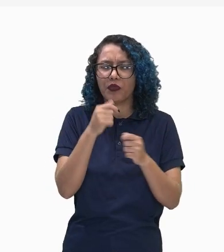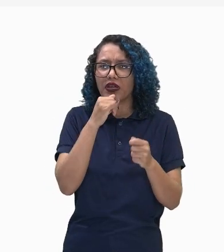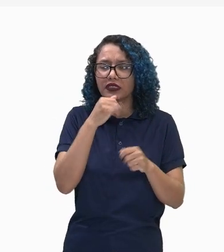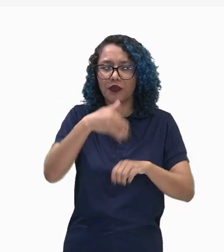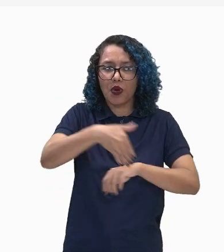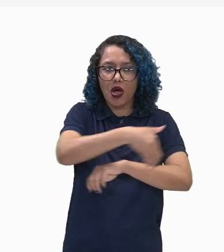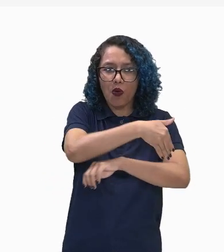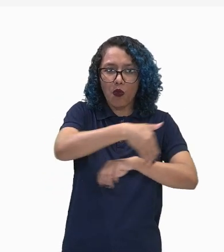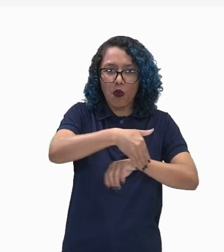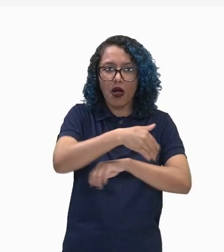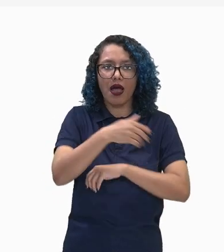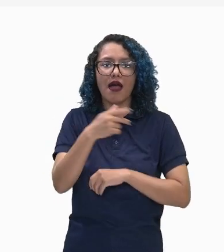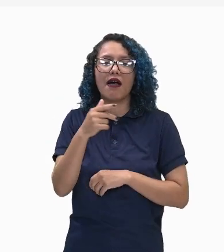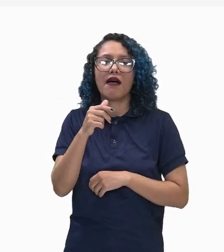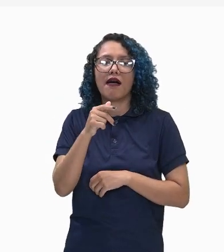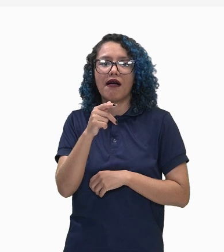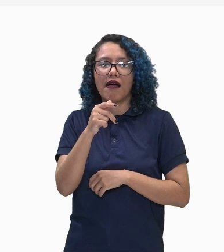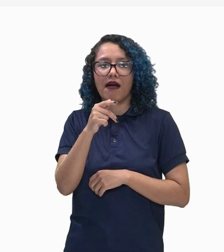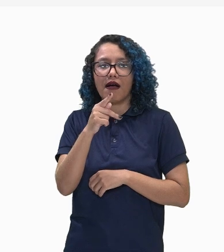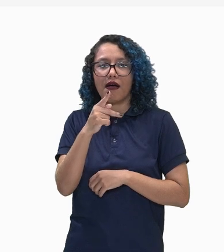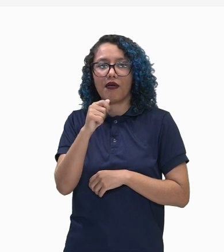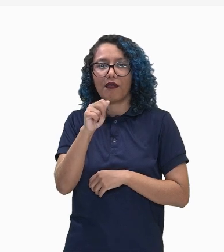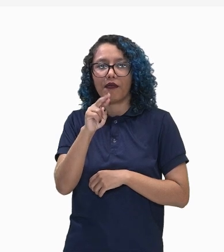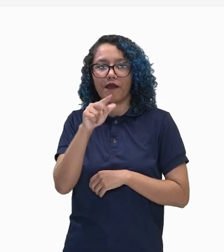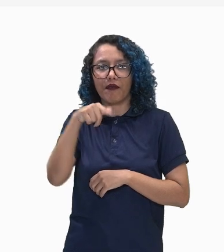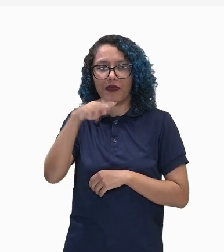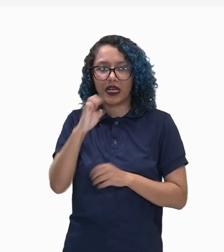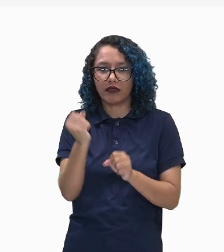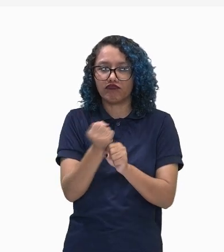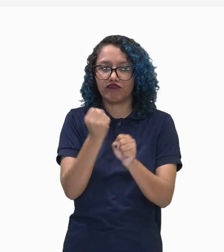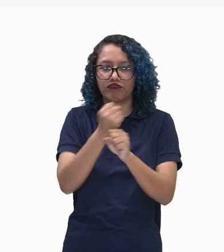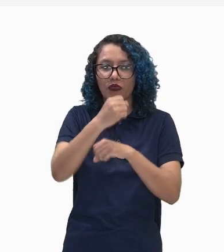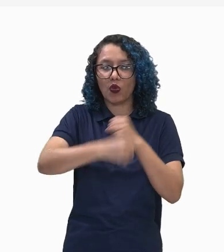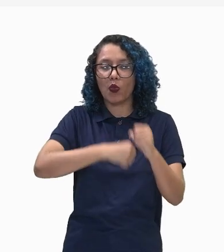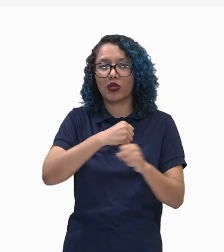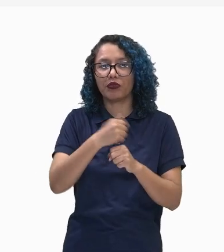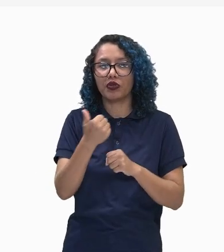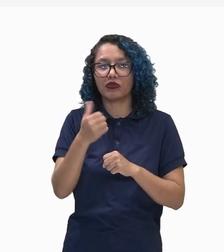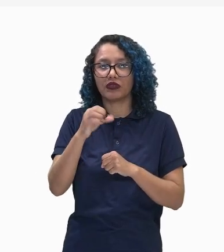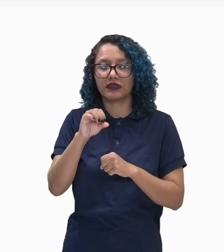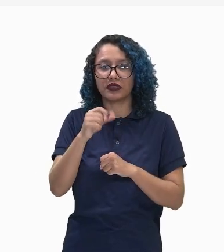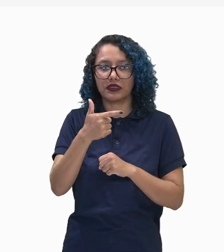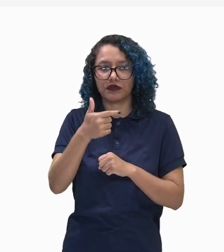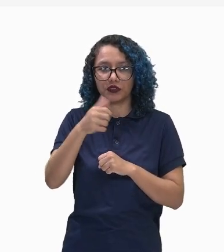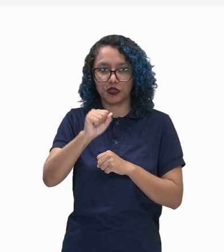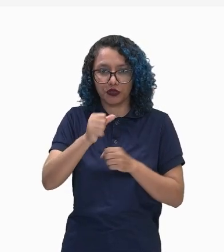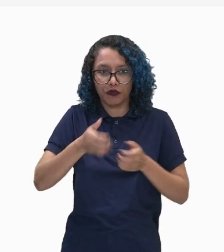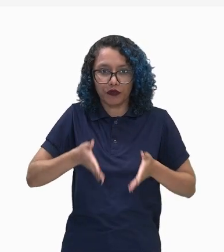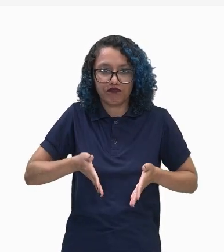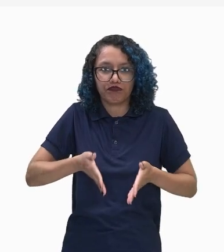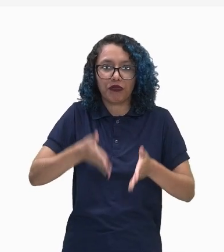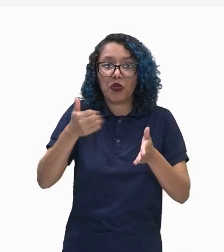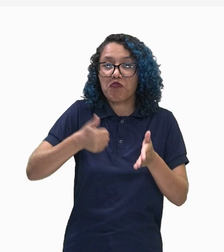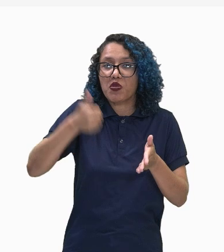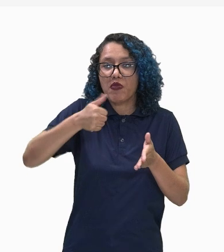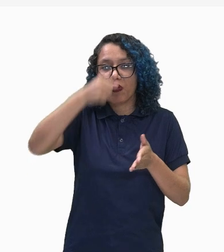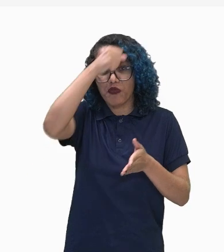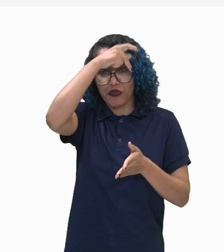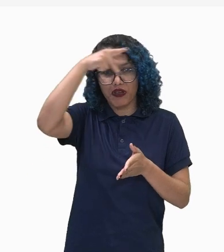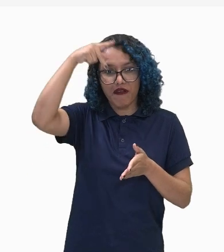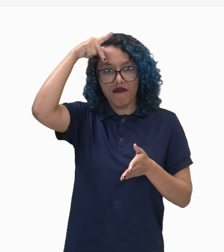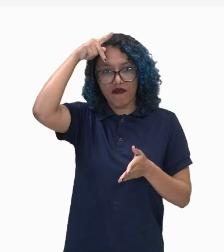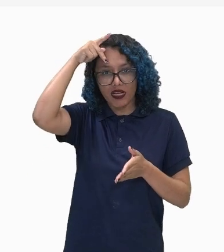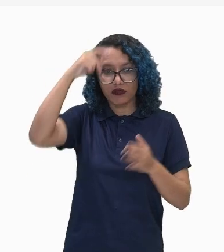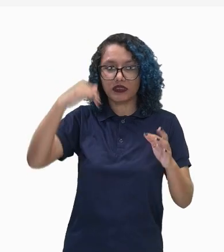do local. A avenida teve seu início em 1928, através do primeiro prefeito da cidade, Isaac